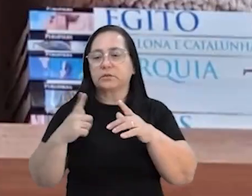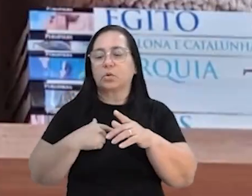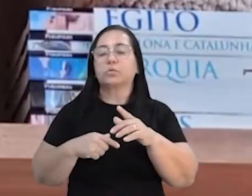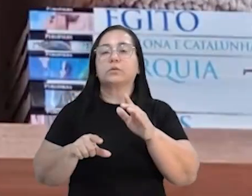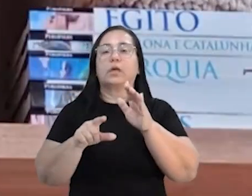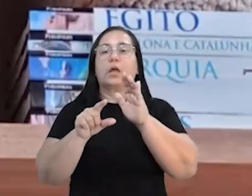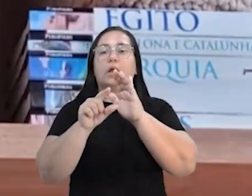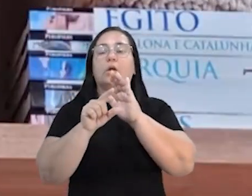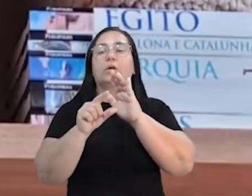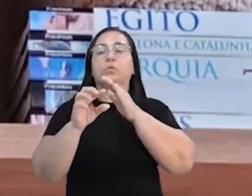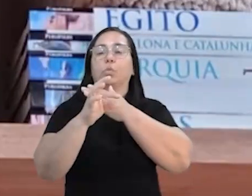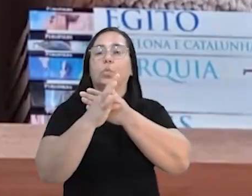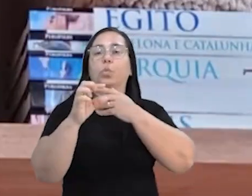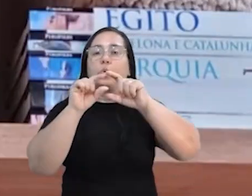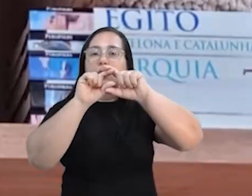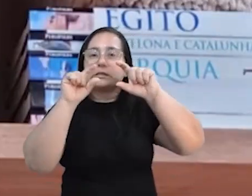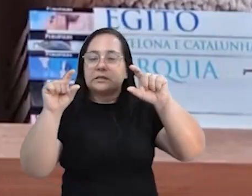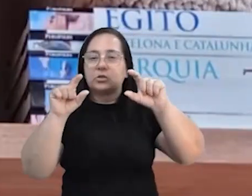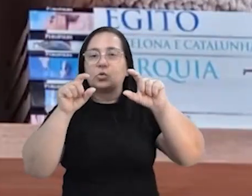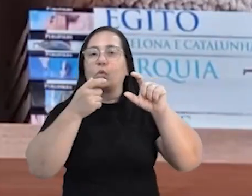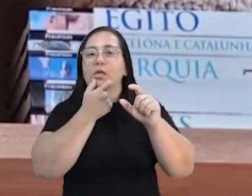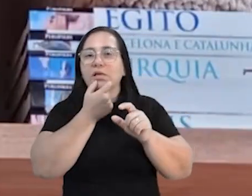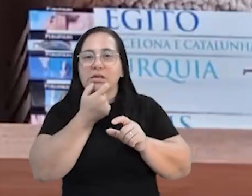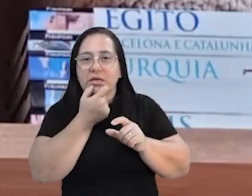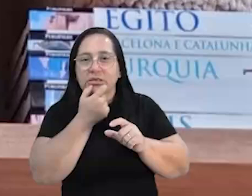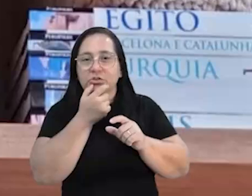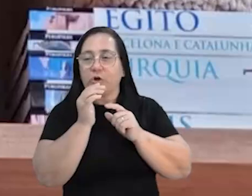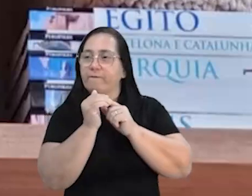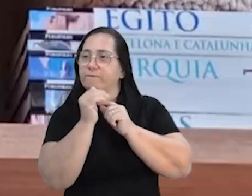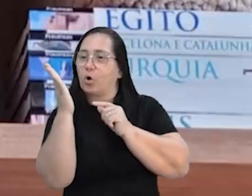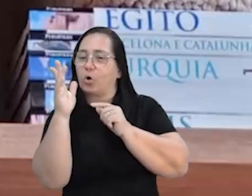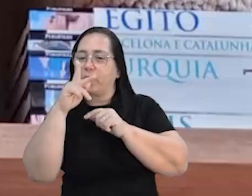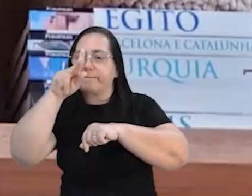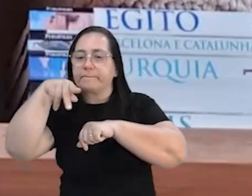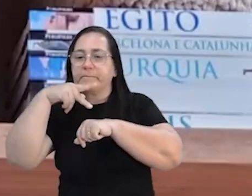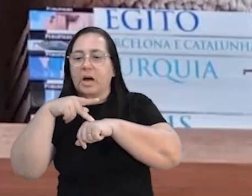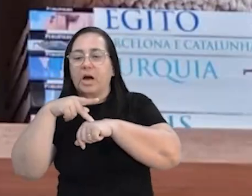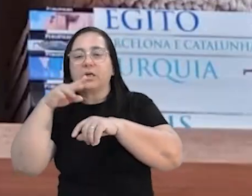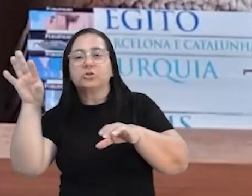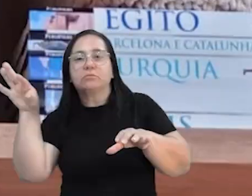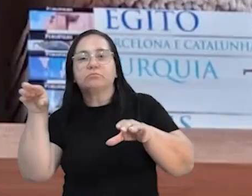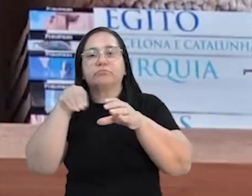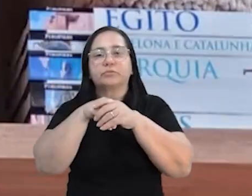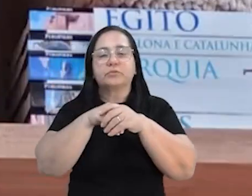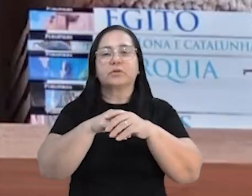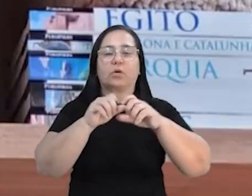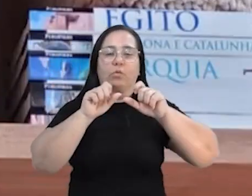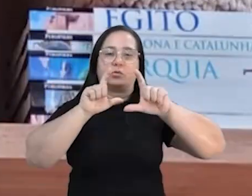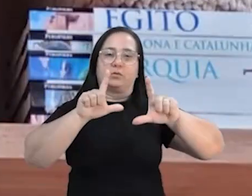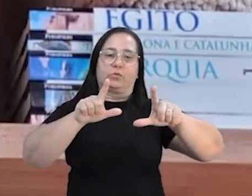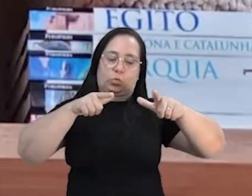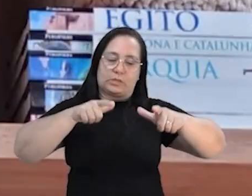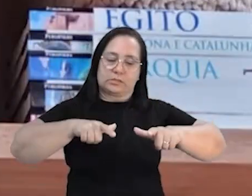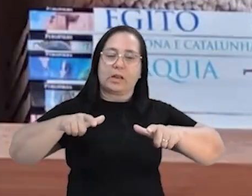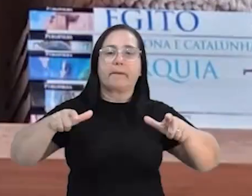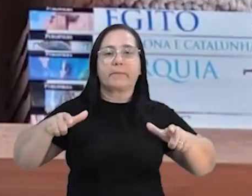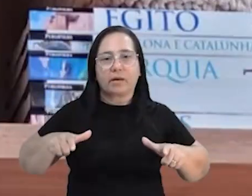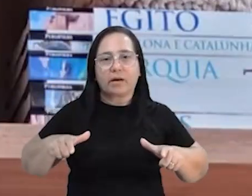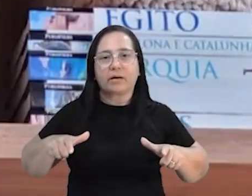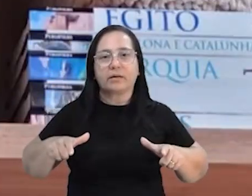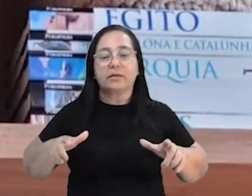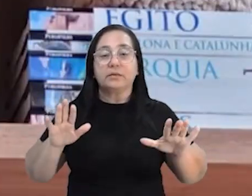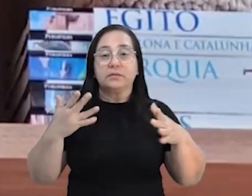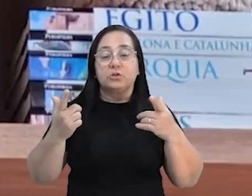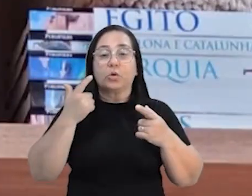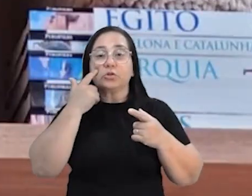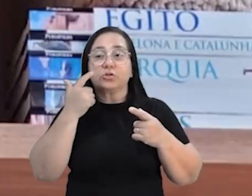em inglês, que é aquela coisa do internacional, do que é fora do país, com esculturas de cerâmica. Então, você vê